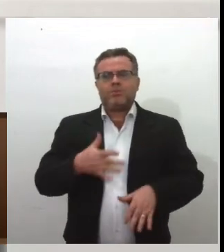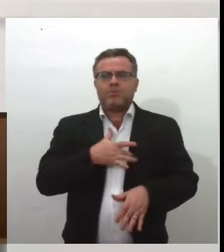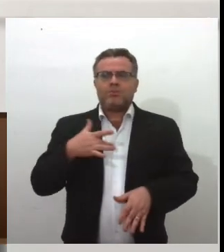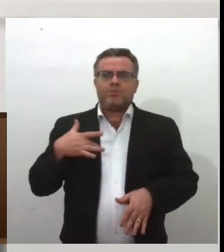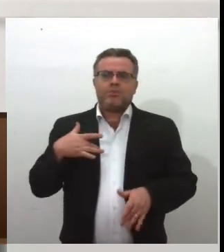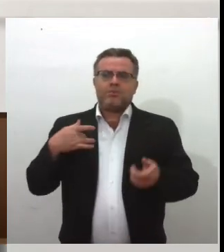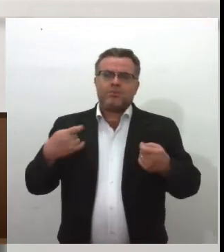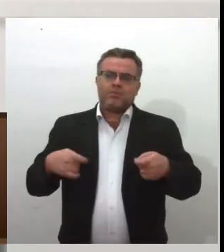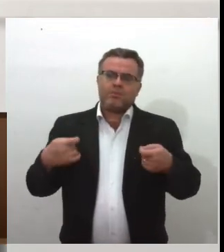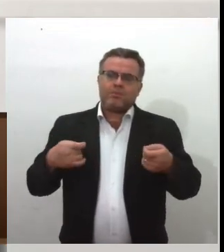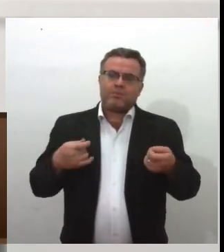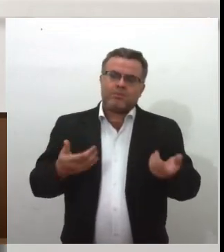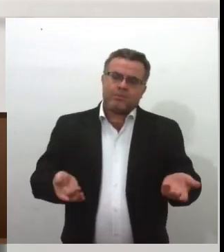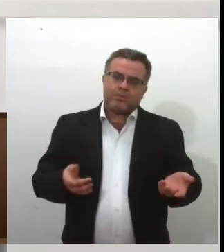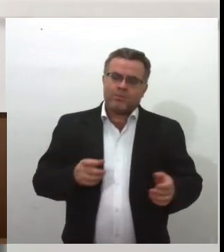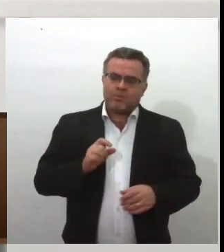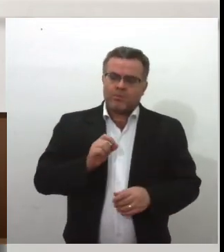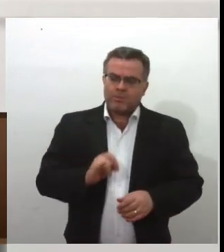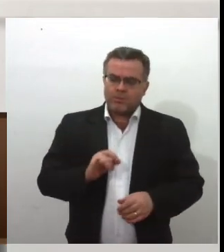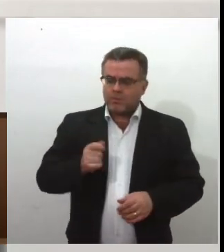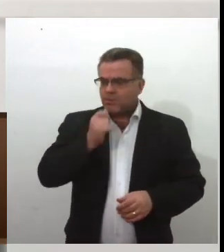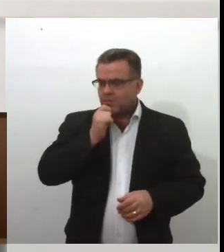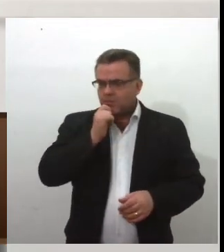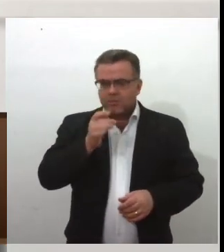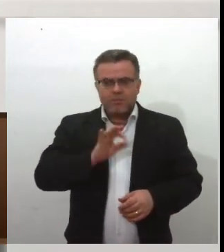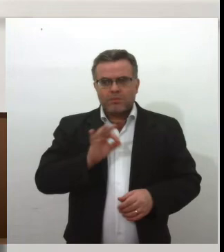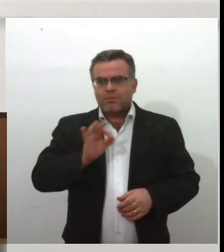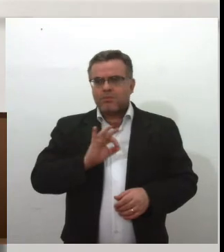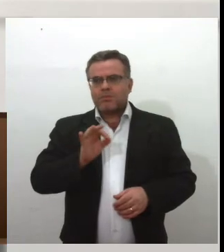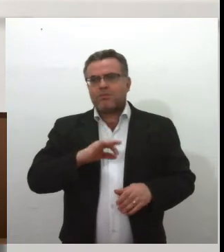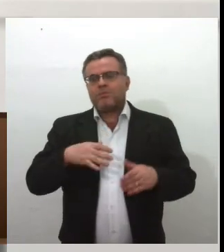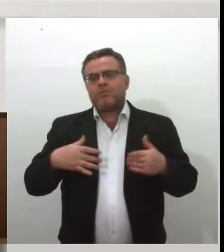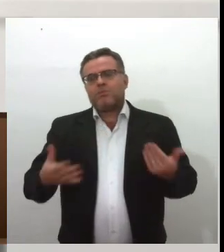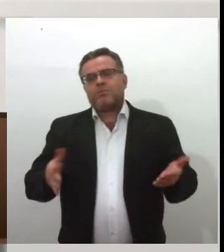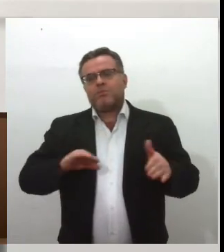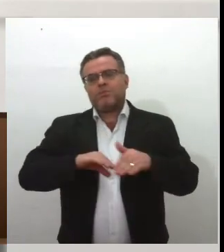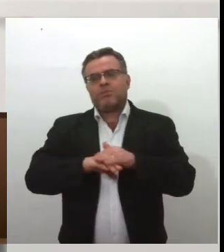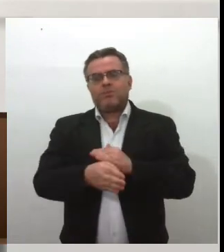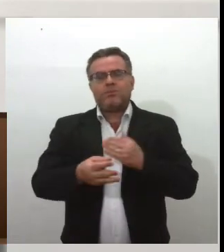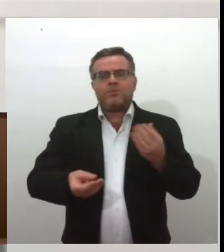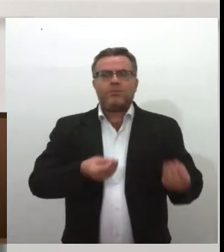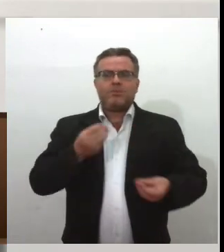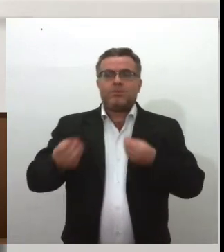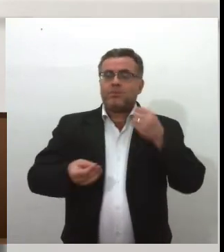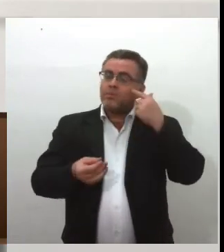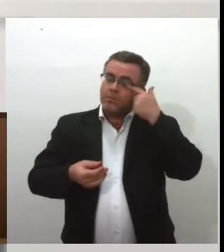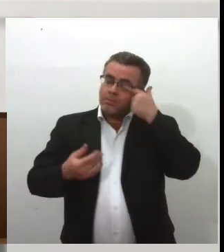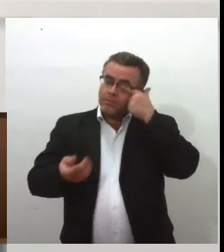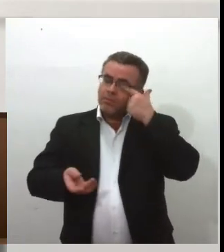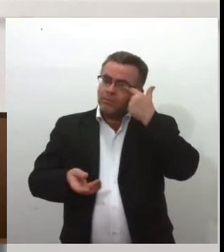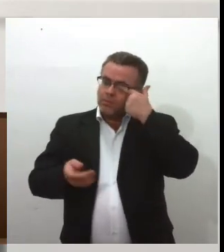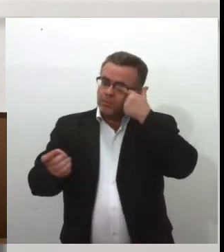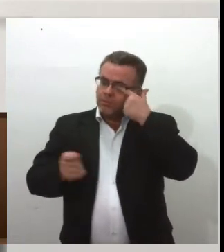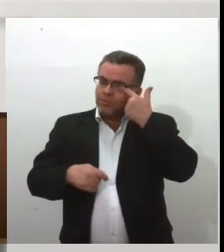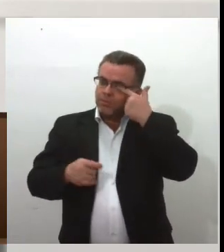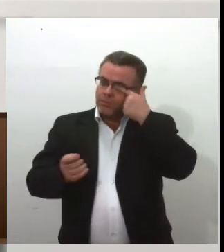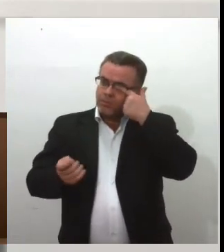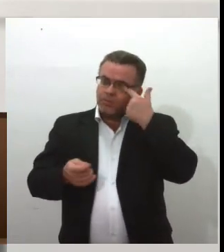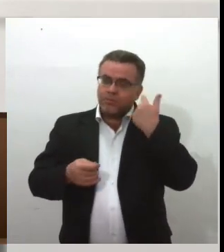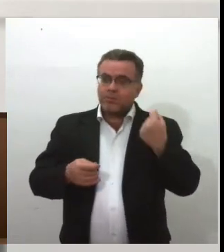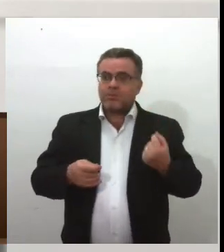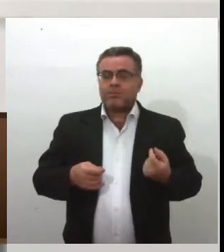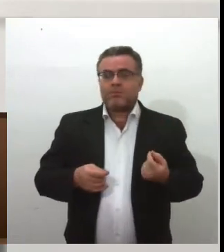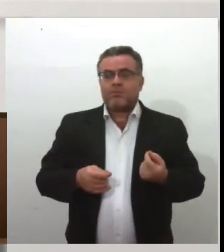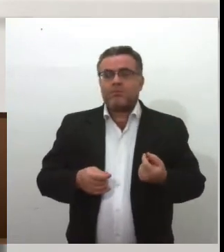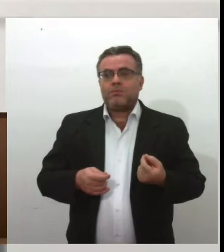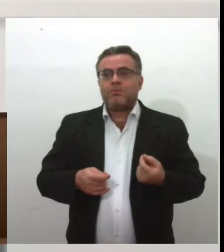necessária. Porque se não faz e deixa que ele descobre por si mesmo, ou se é feito de forma repreensiva,